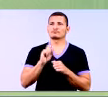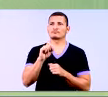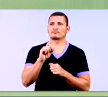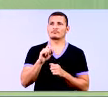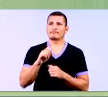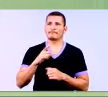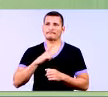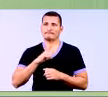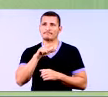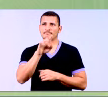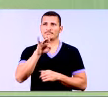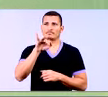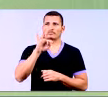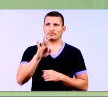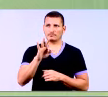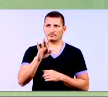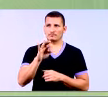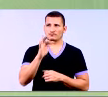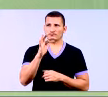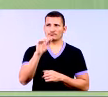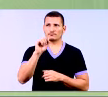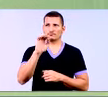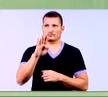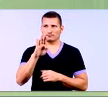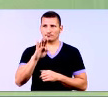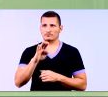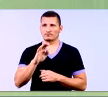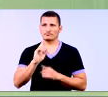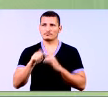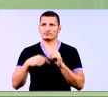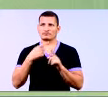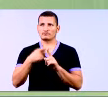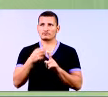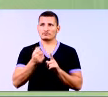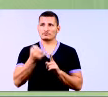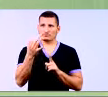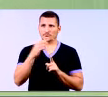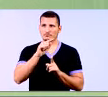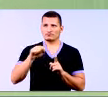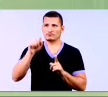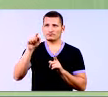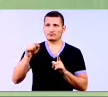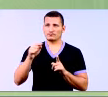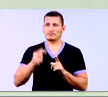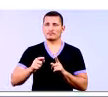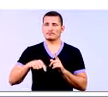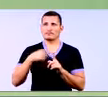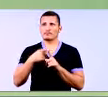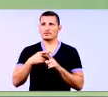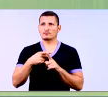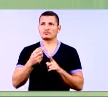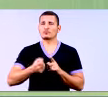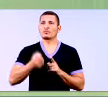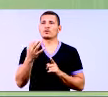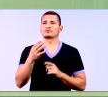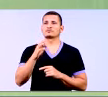meu bit externo, meu FSB, mais a quantidade de transferência que ele faz, mais quantos bits ele leva em cada